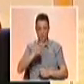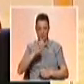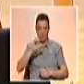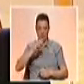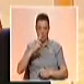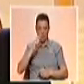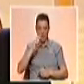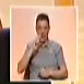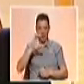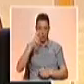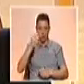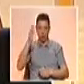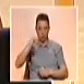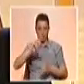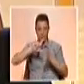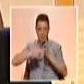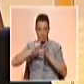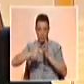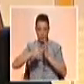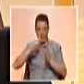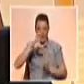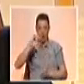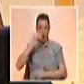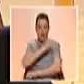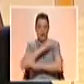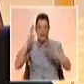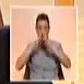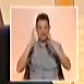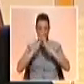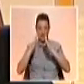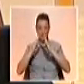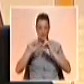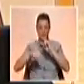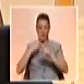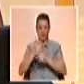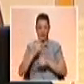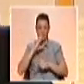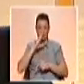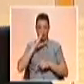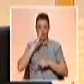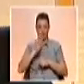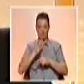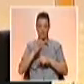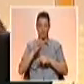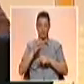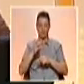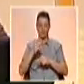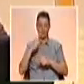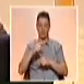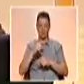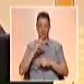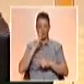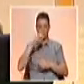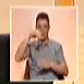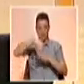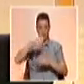tem um projeto, que é o projeto Ecocasa, que para além das questões do uso eficiente, muito virado para o sustentável dentro